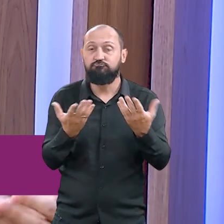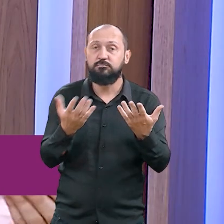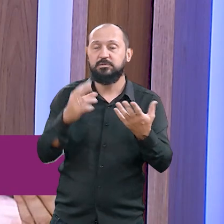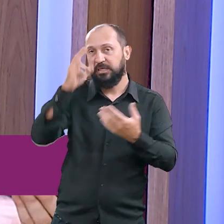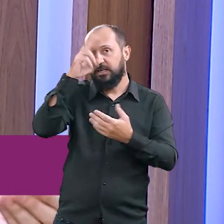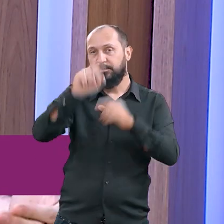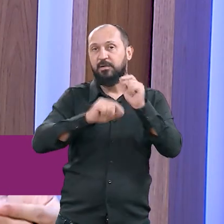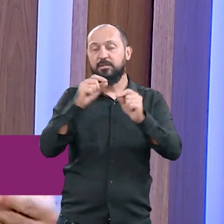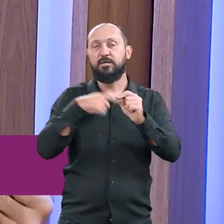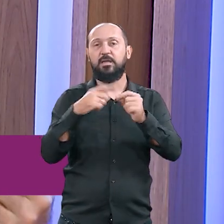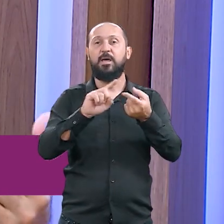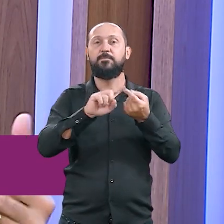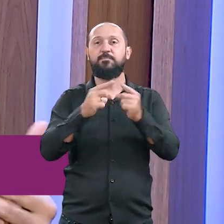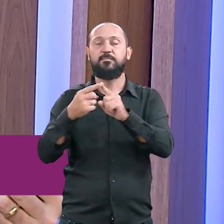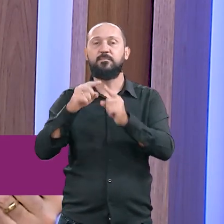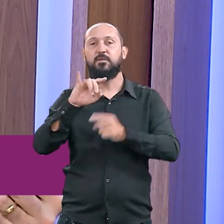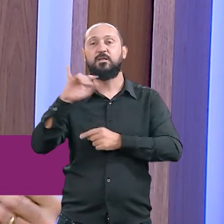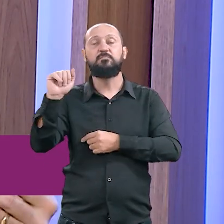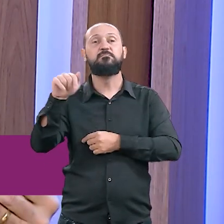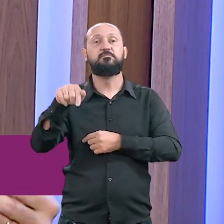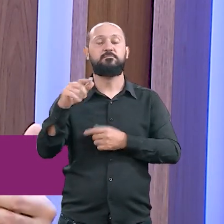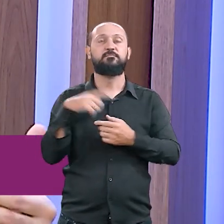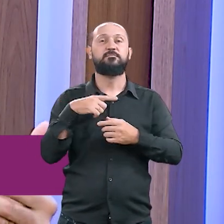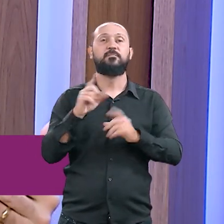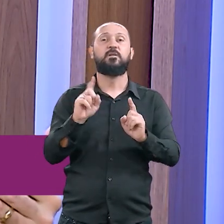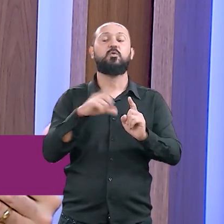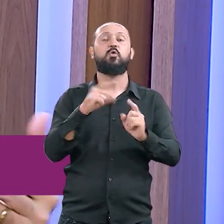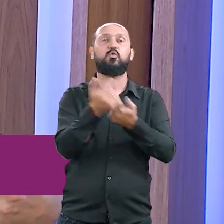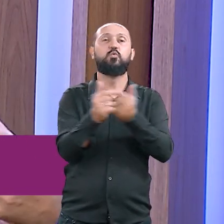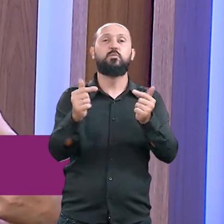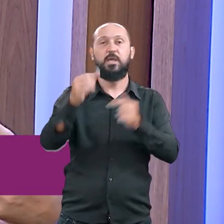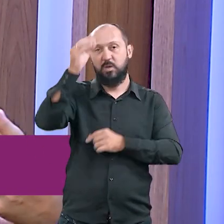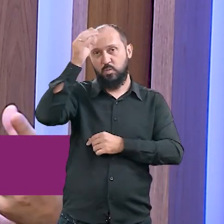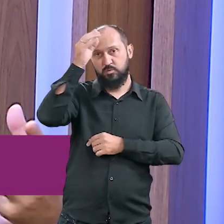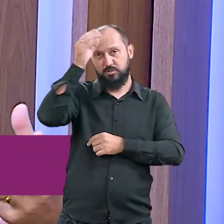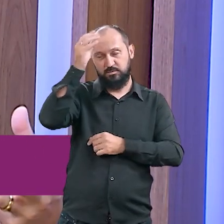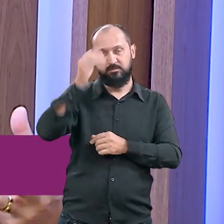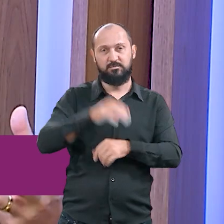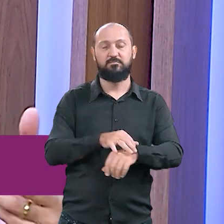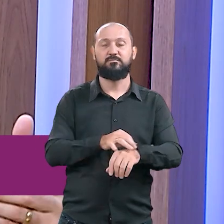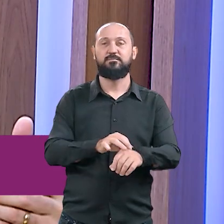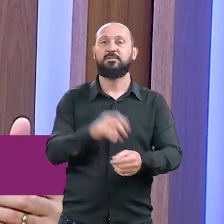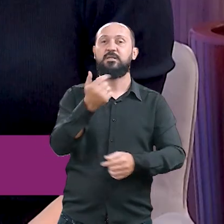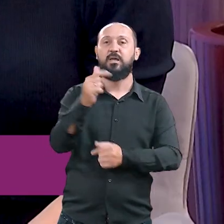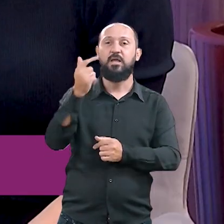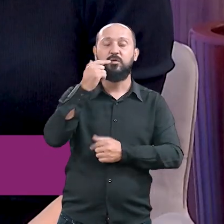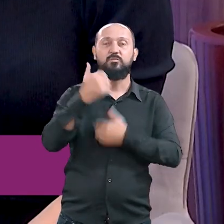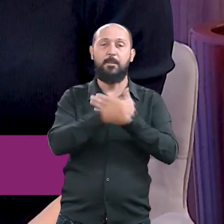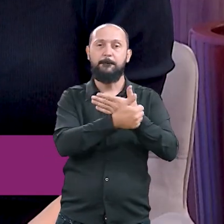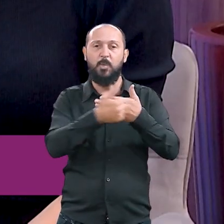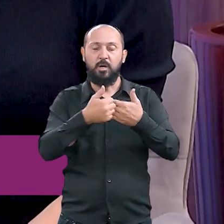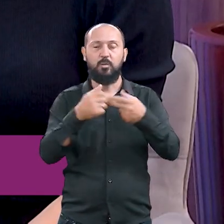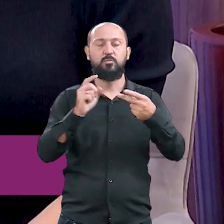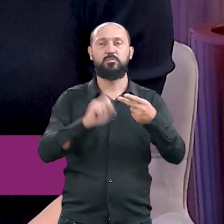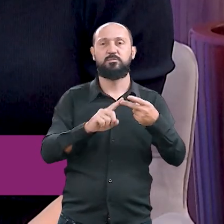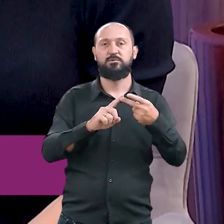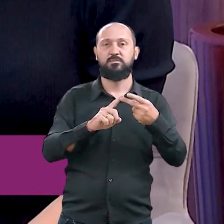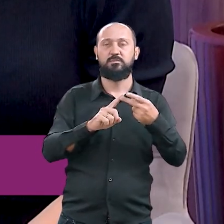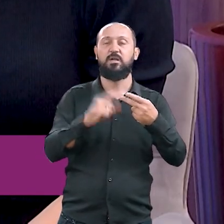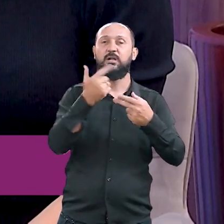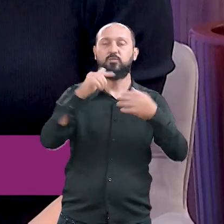Qual que é a ideia? Qualquer profissional que trabalha com palavras, imagens e números vai ter um